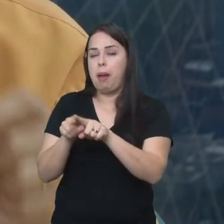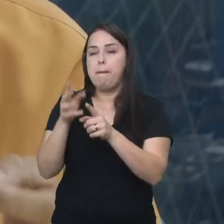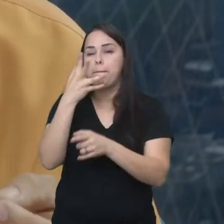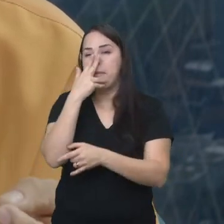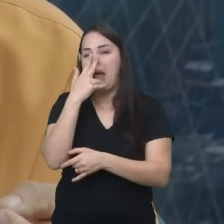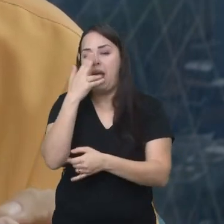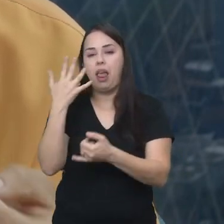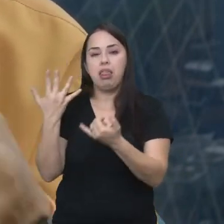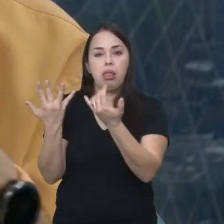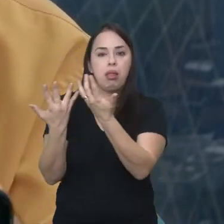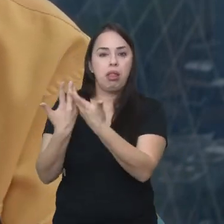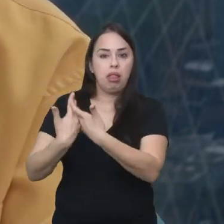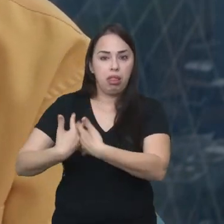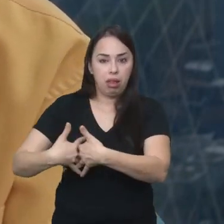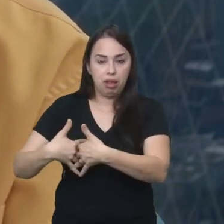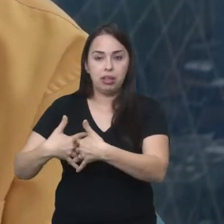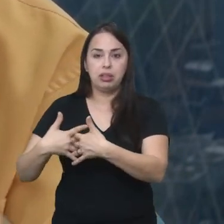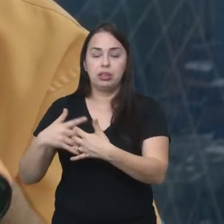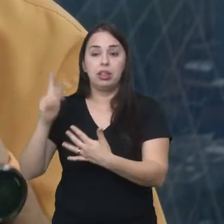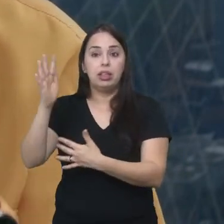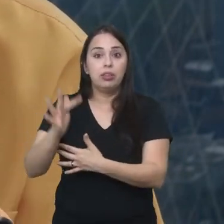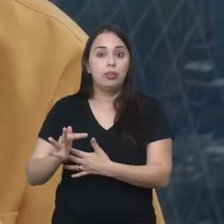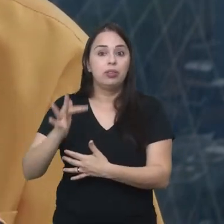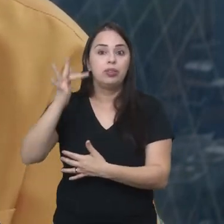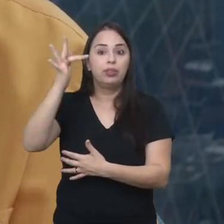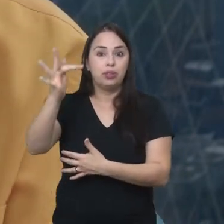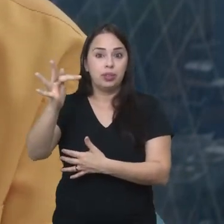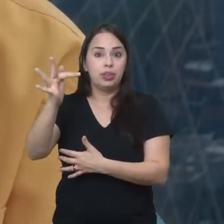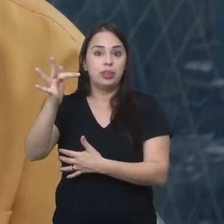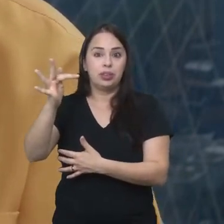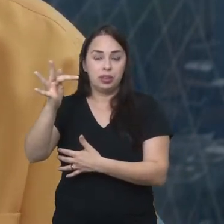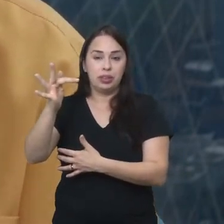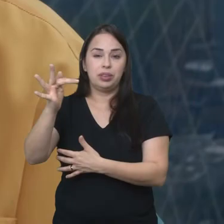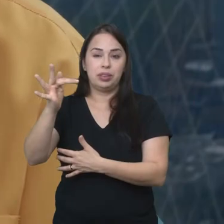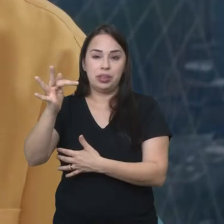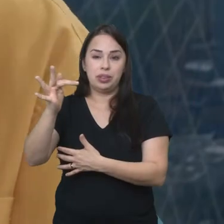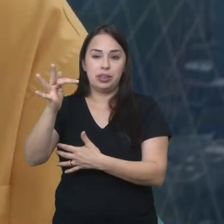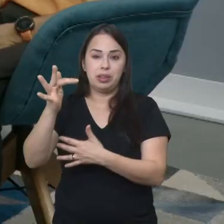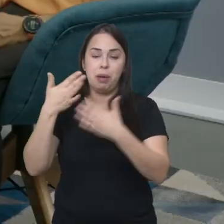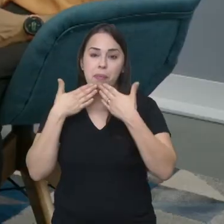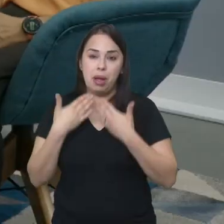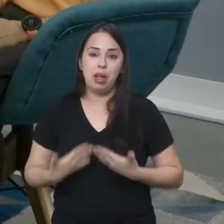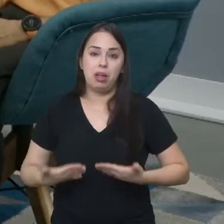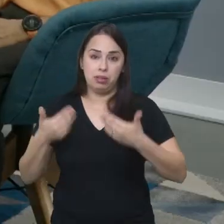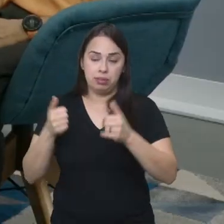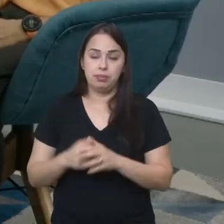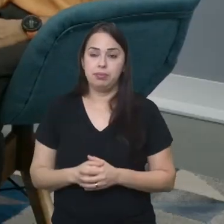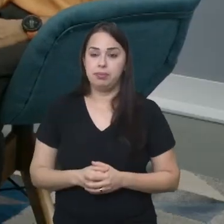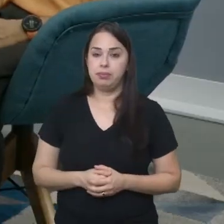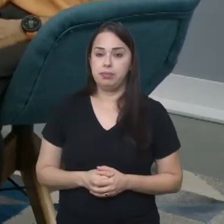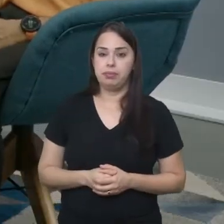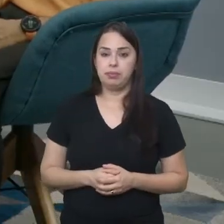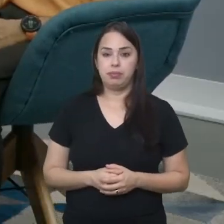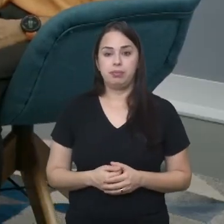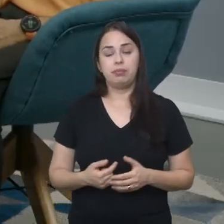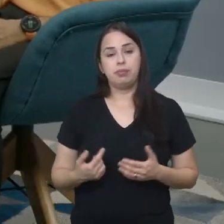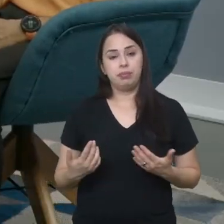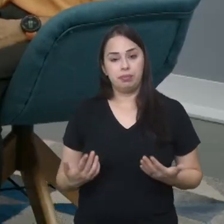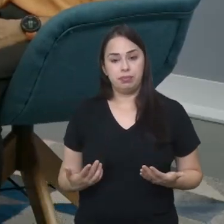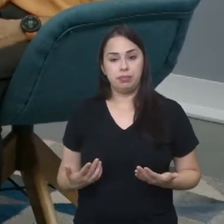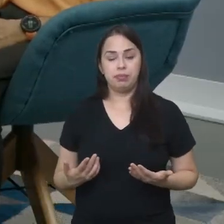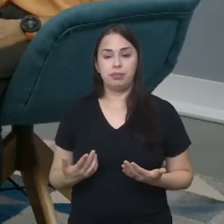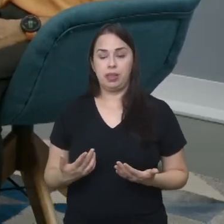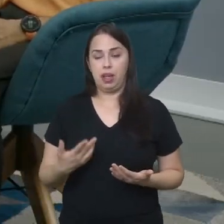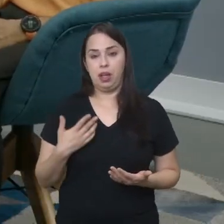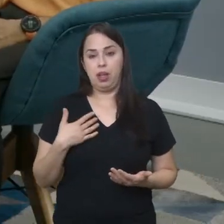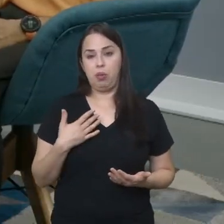repente, lá na frente, essa violação ela pudesse ser superada com mais antecedência. E um ponto que eu comentei no nosso